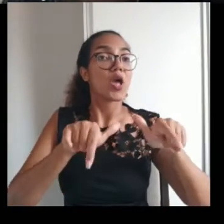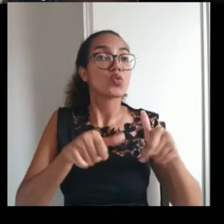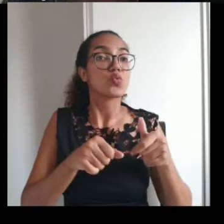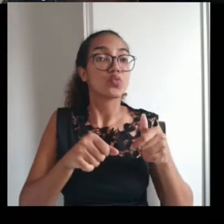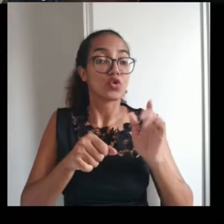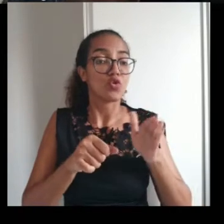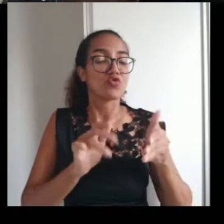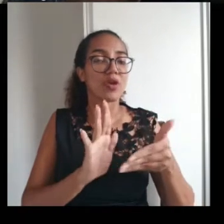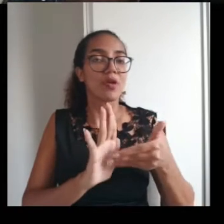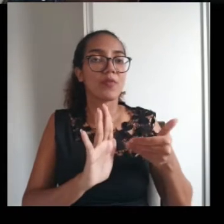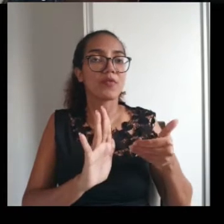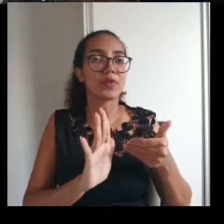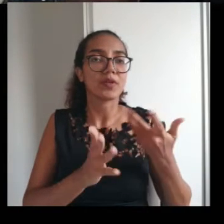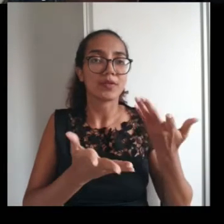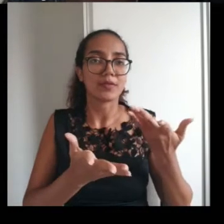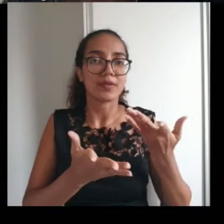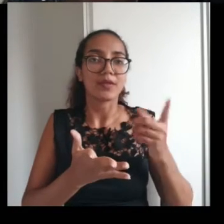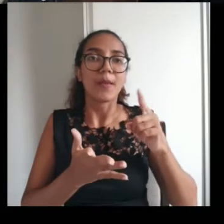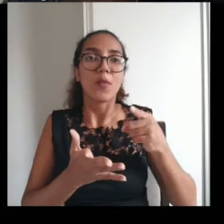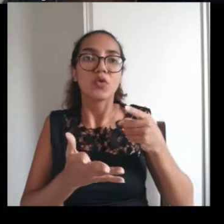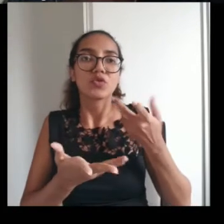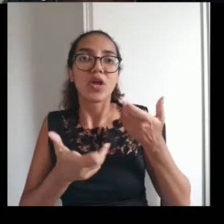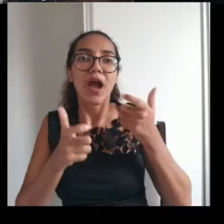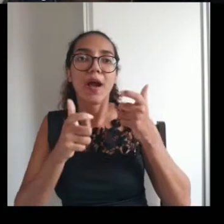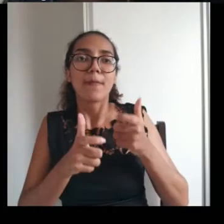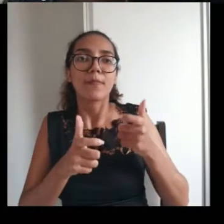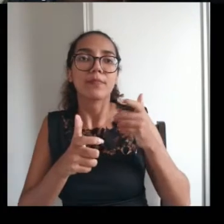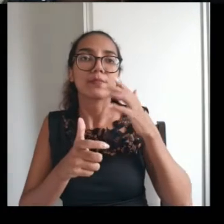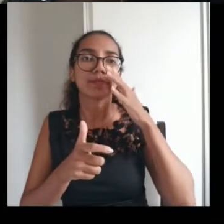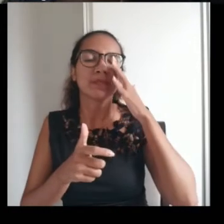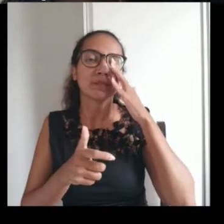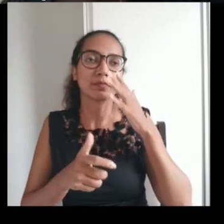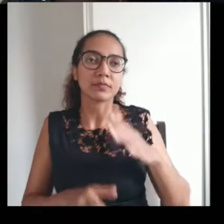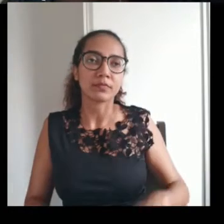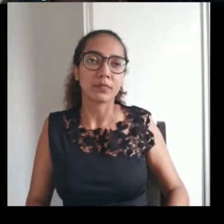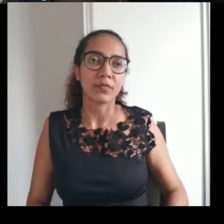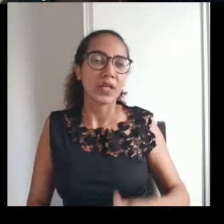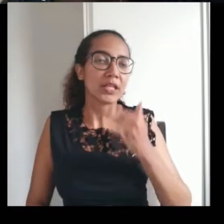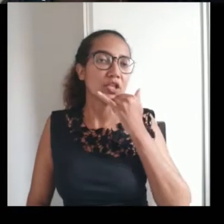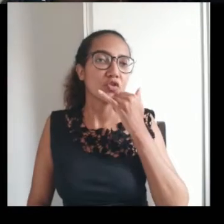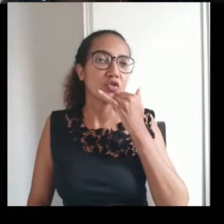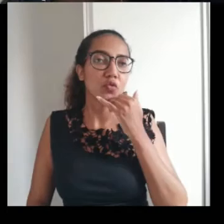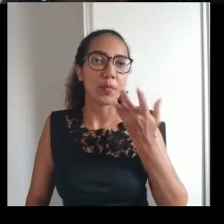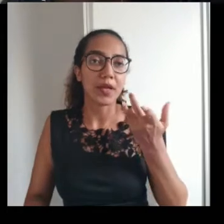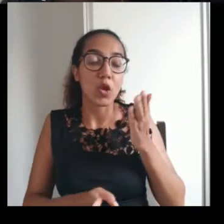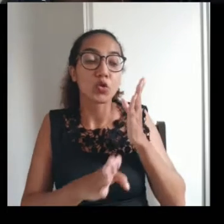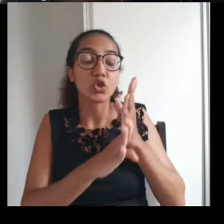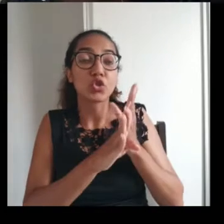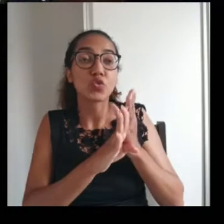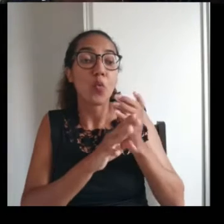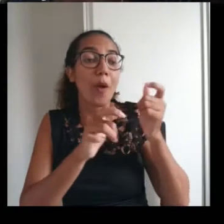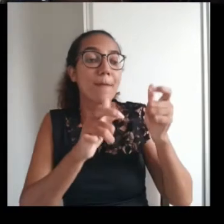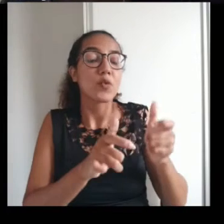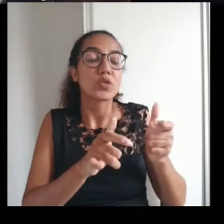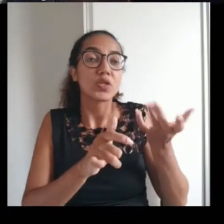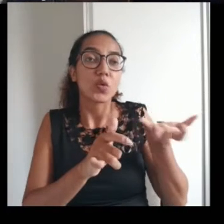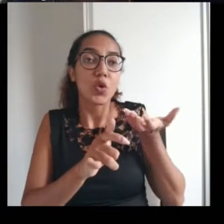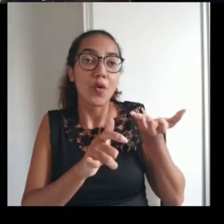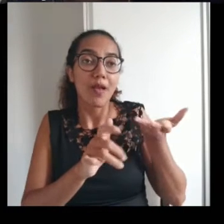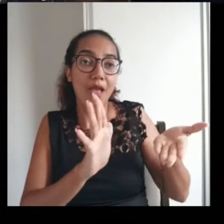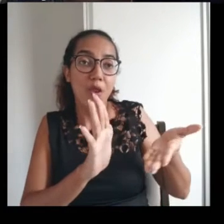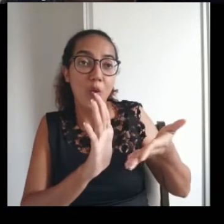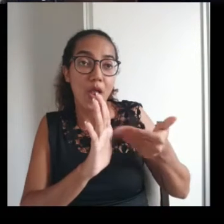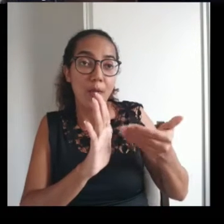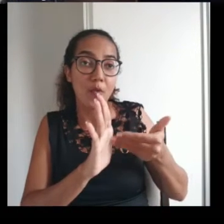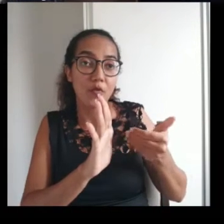mesma posição do elemento que eu quero remover, né? Desculpa, eu falei inserir, né? Eu descubro a posição do elemento que eu quero remover e digo